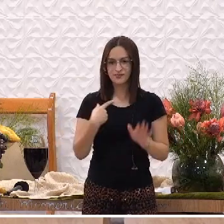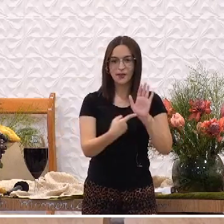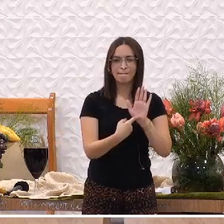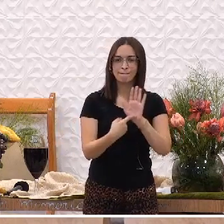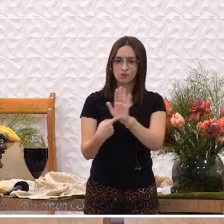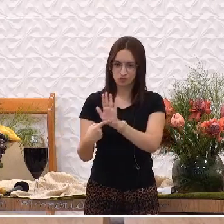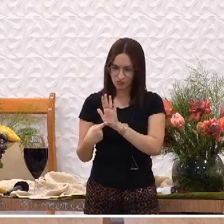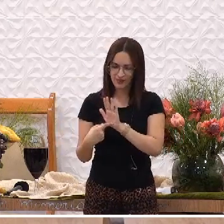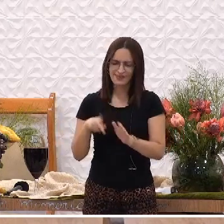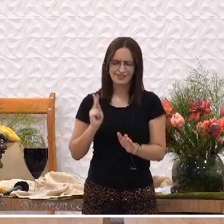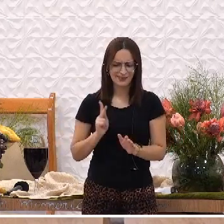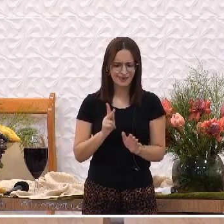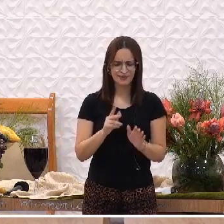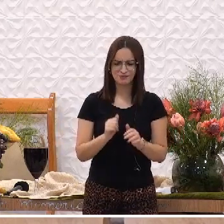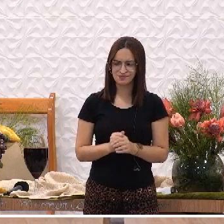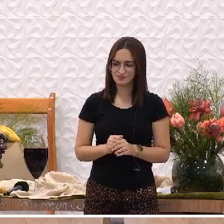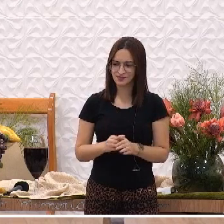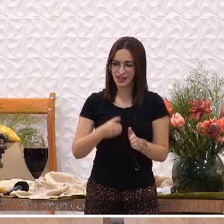Atos 2, 38 a 39.